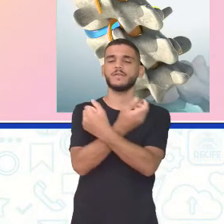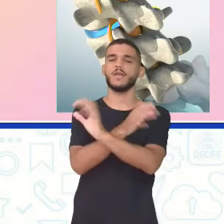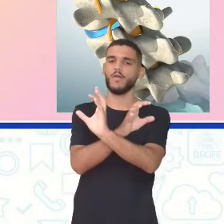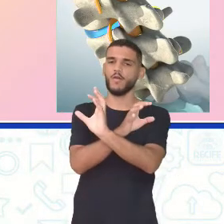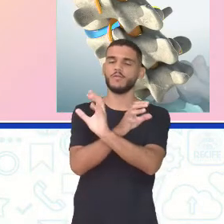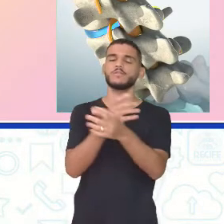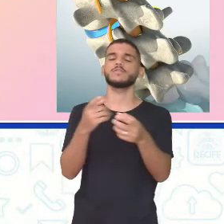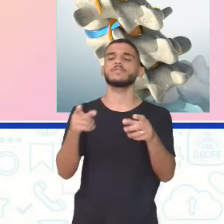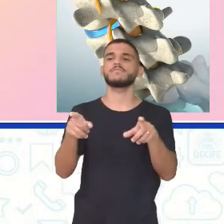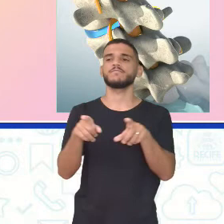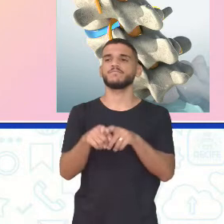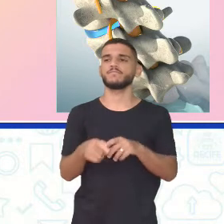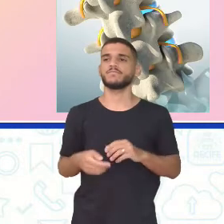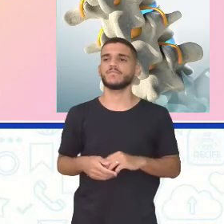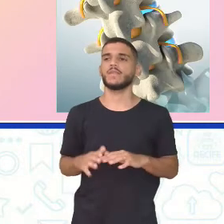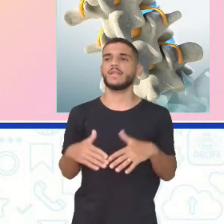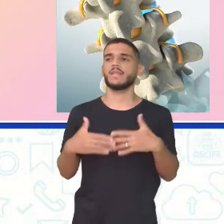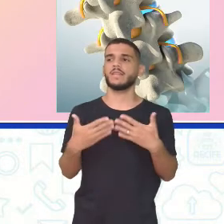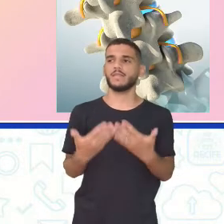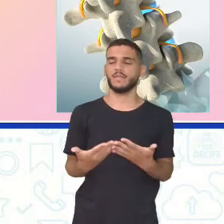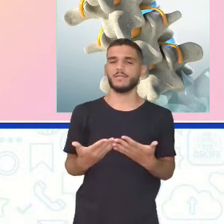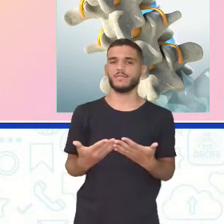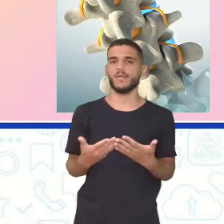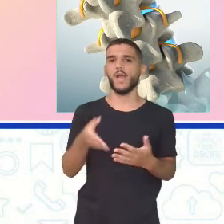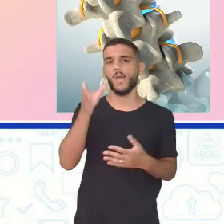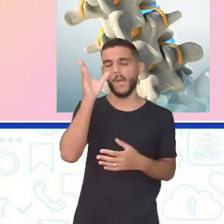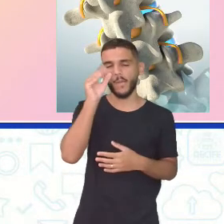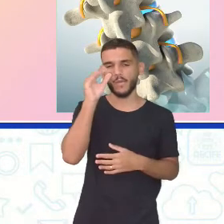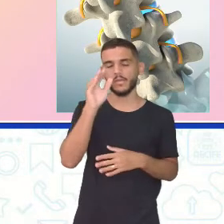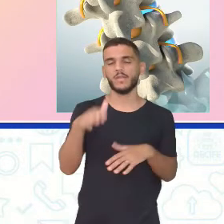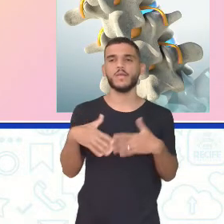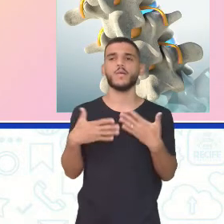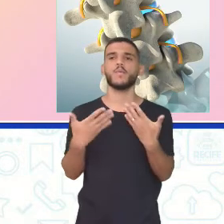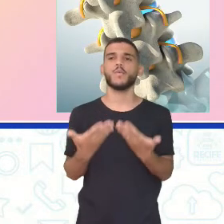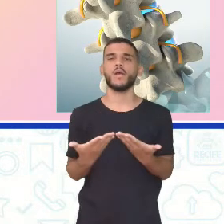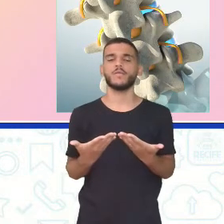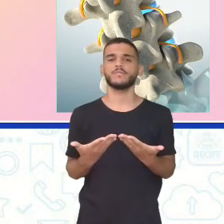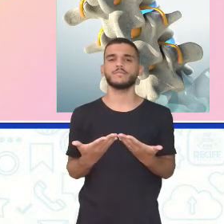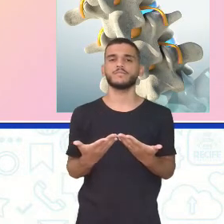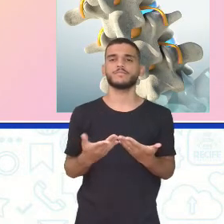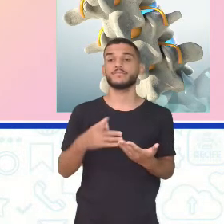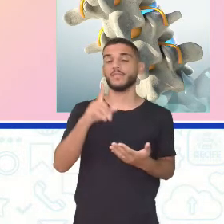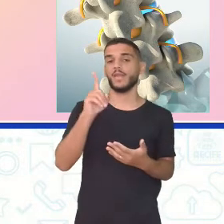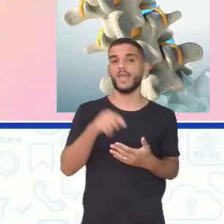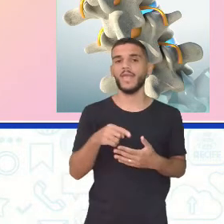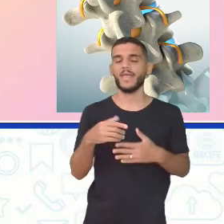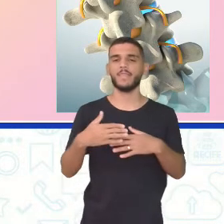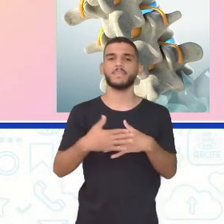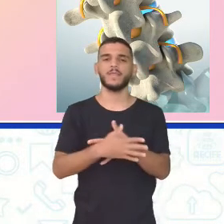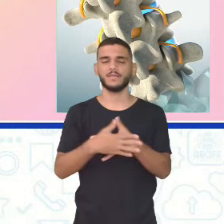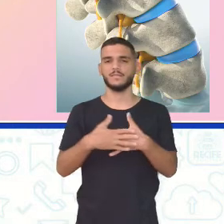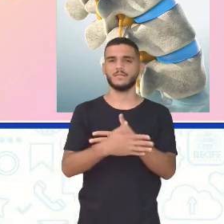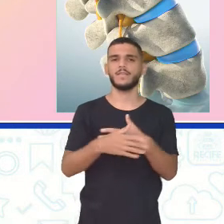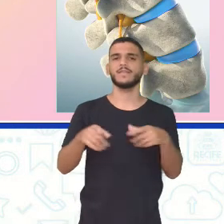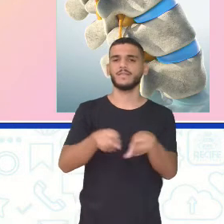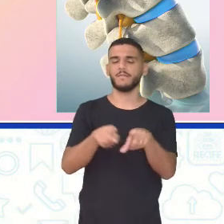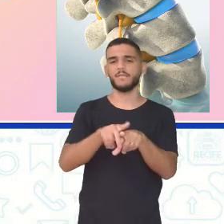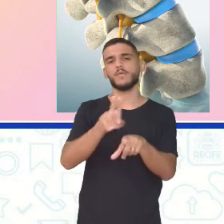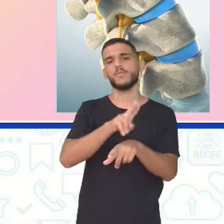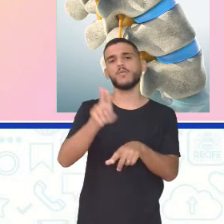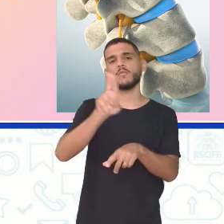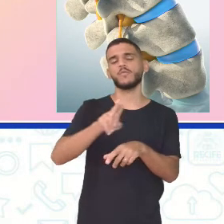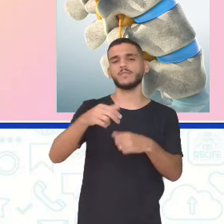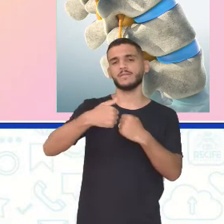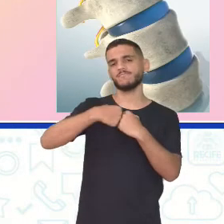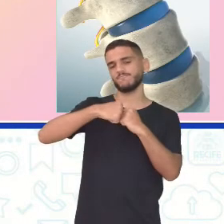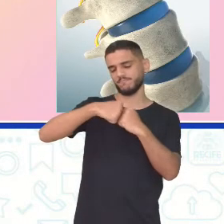vértebras. Mas o que eu quero dizer em relação à curiosidade, que esse tecido é chamado também de cartilagem. É um